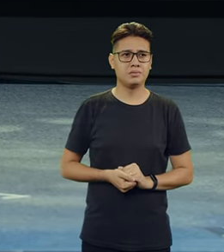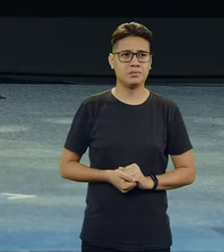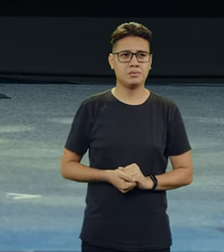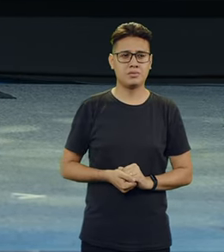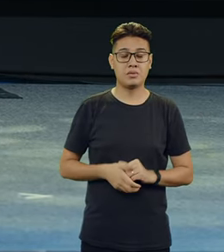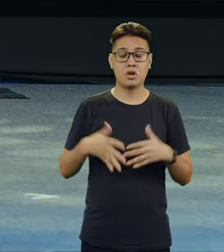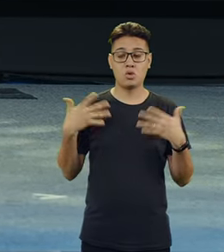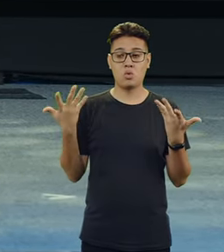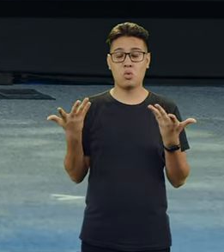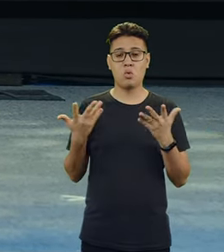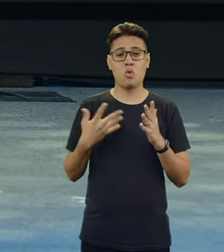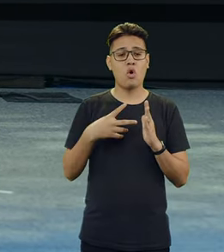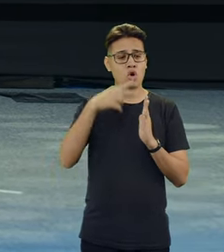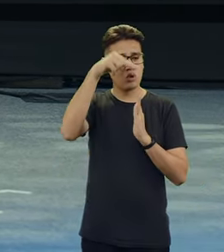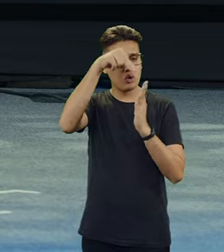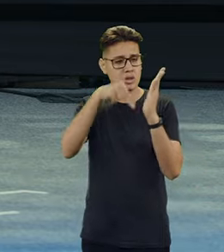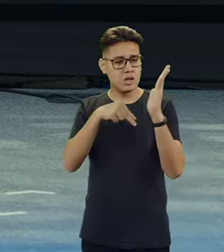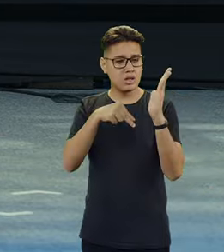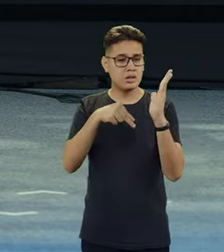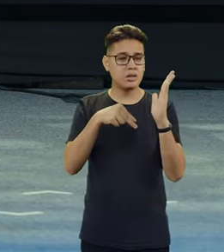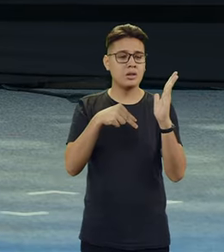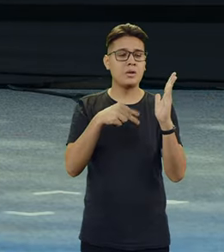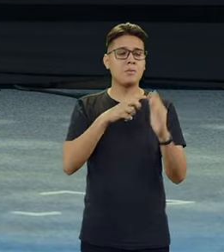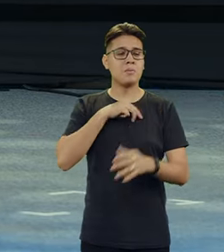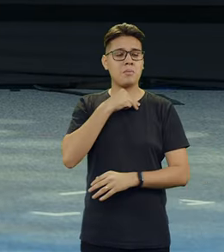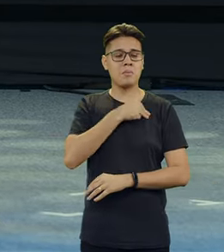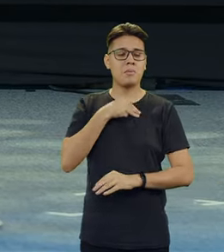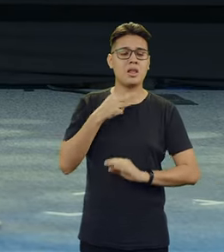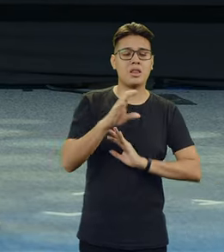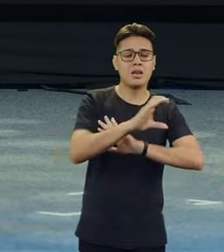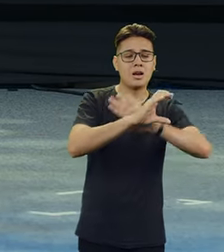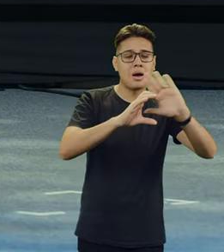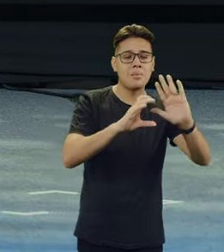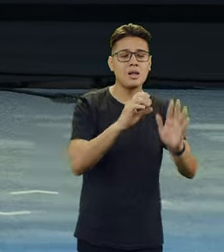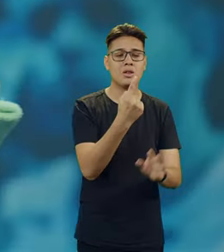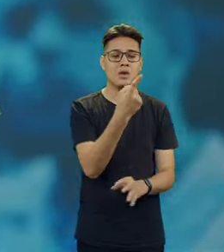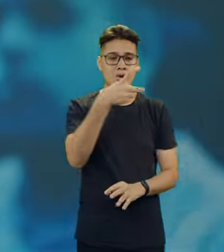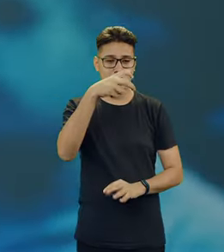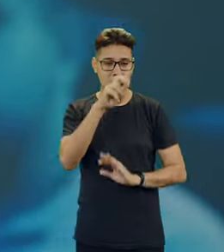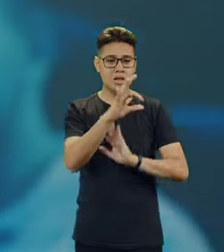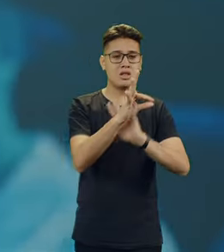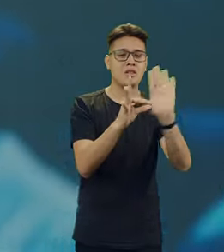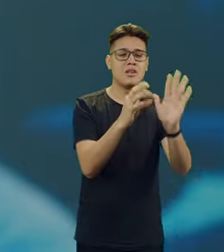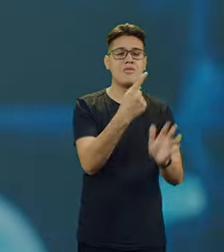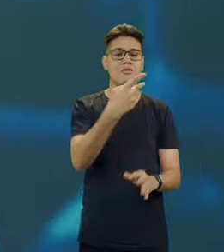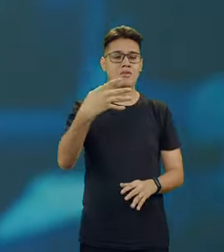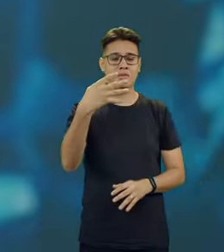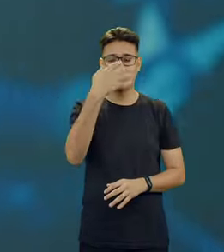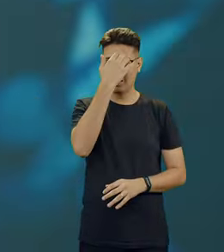E quando lemos Mateus 15:14, vemos Jesus